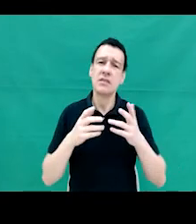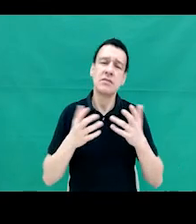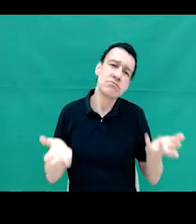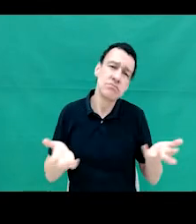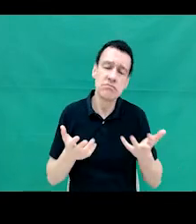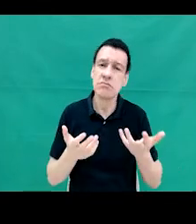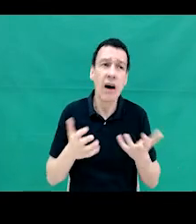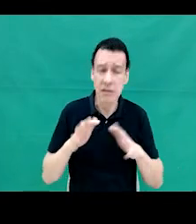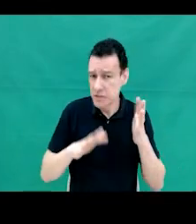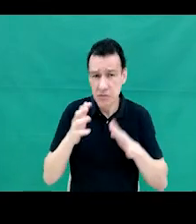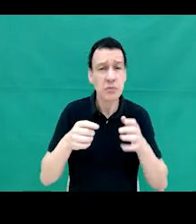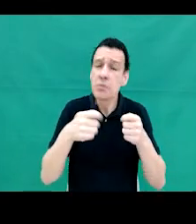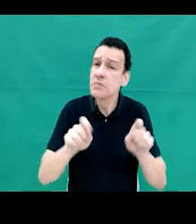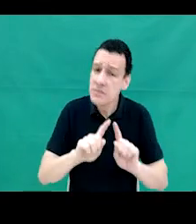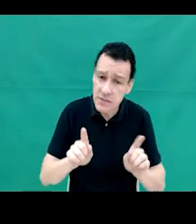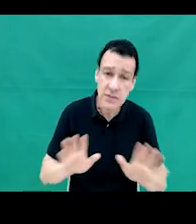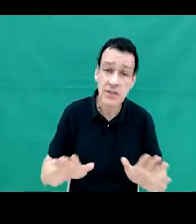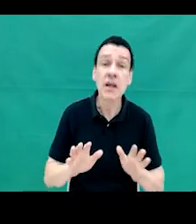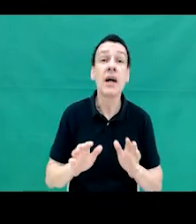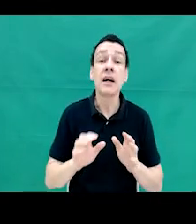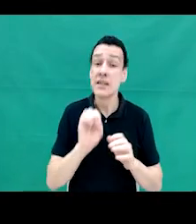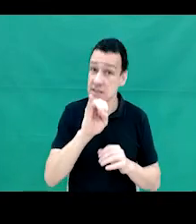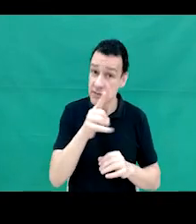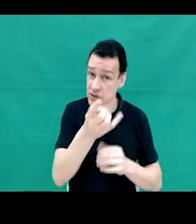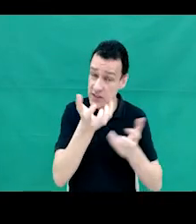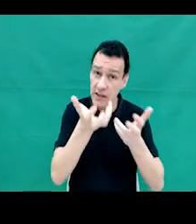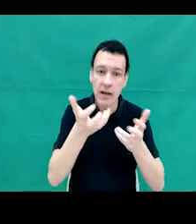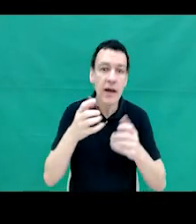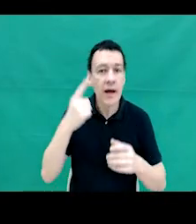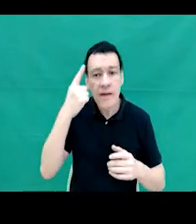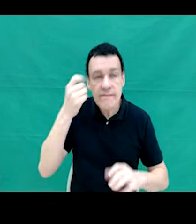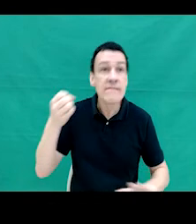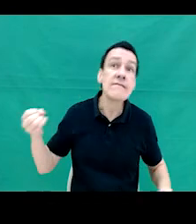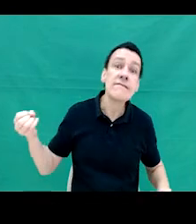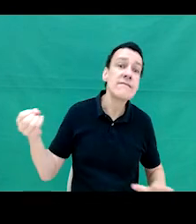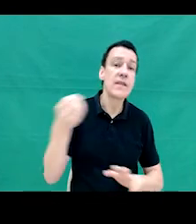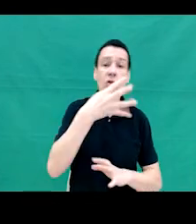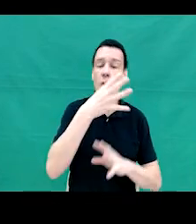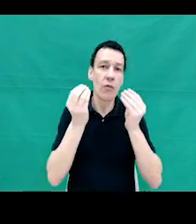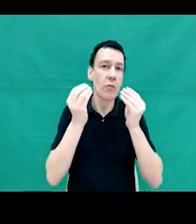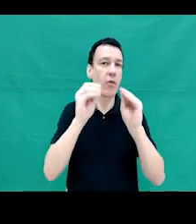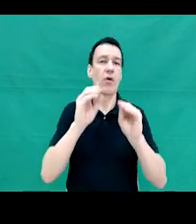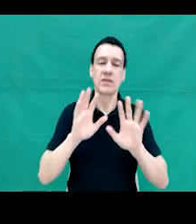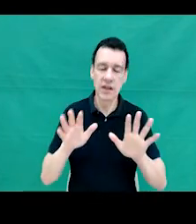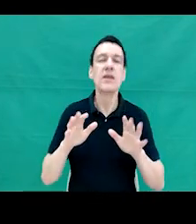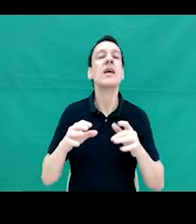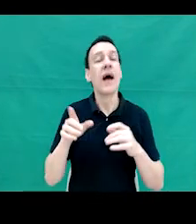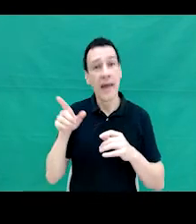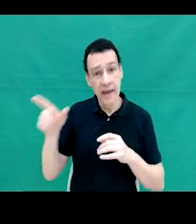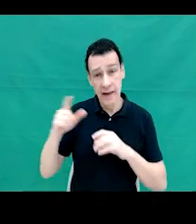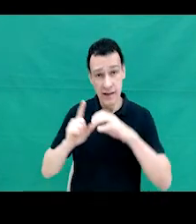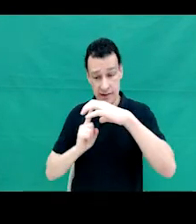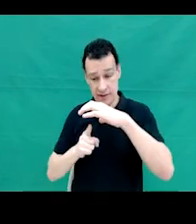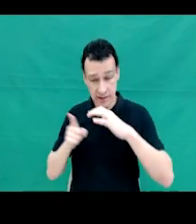seu cliente, que ele consiga reconhecer padrões na navegação e na identificação dos componentes